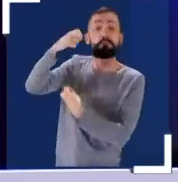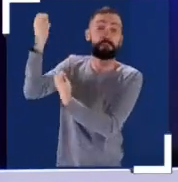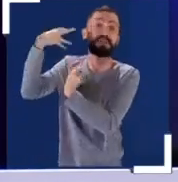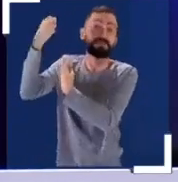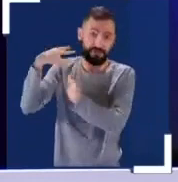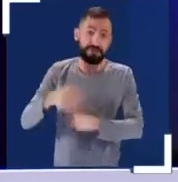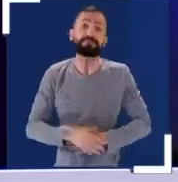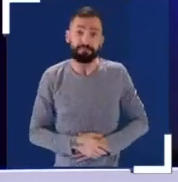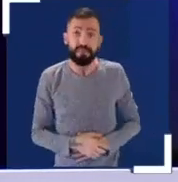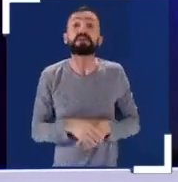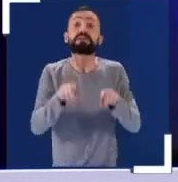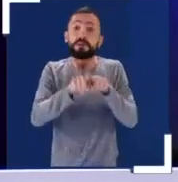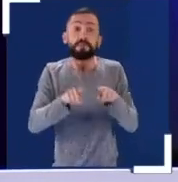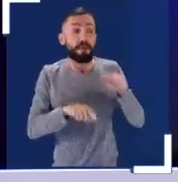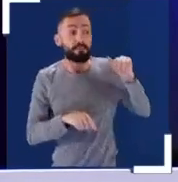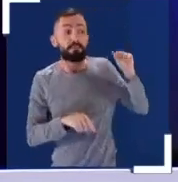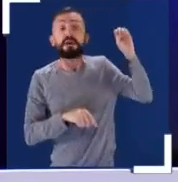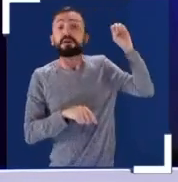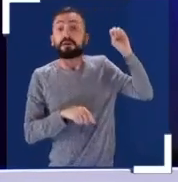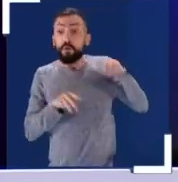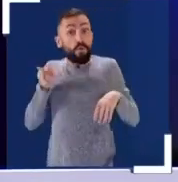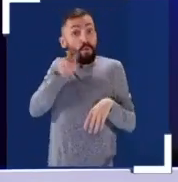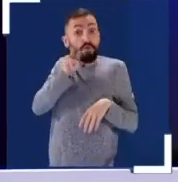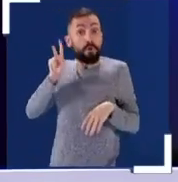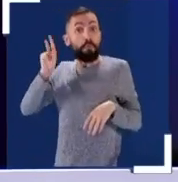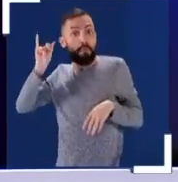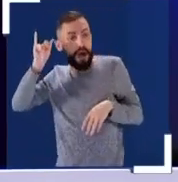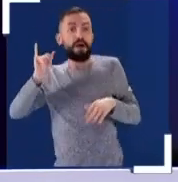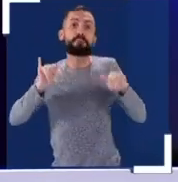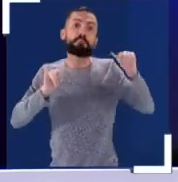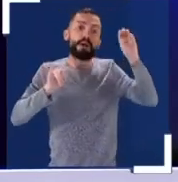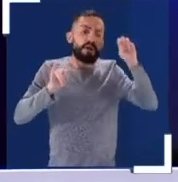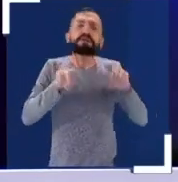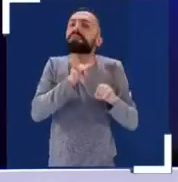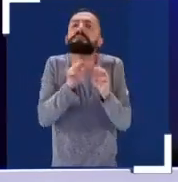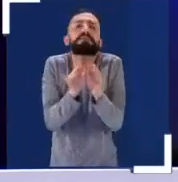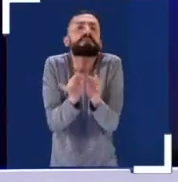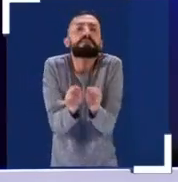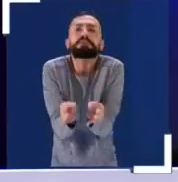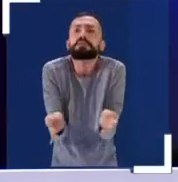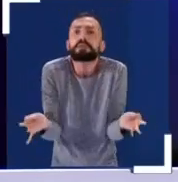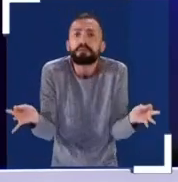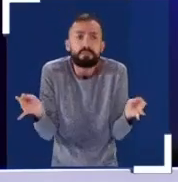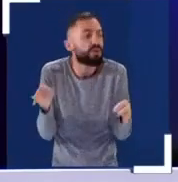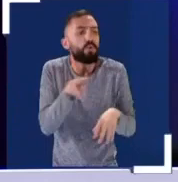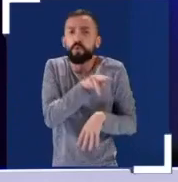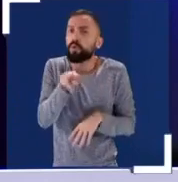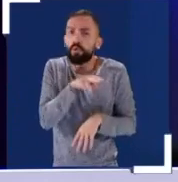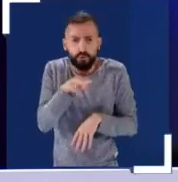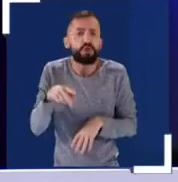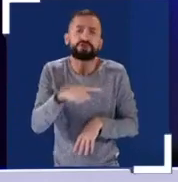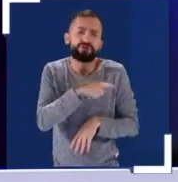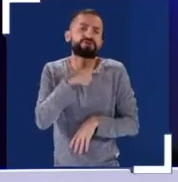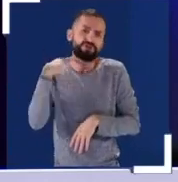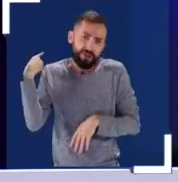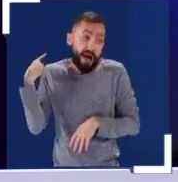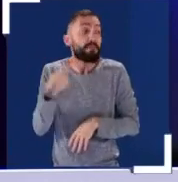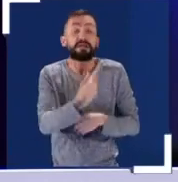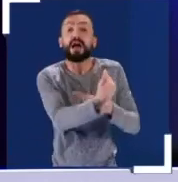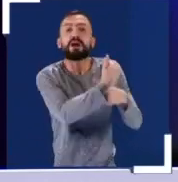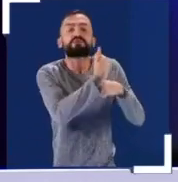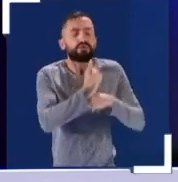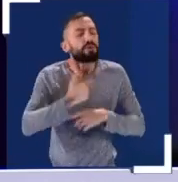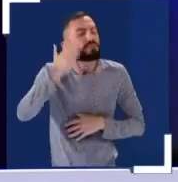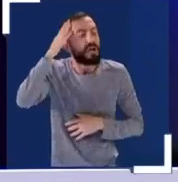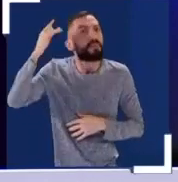Aprendi assim com a minha mãe, pessoas simples que fizeram a sua jornada e me permitiram que eu pudesse fazer a minha vocação.